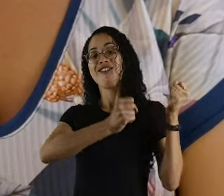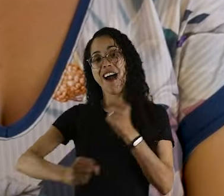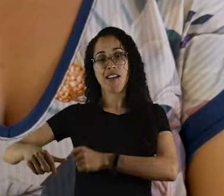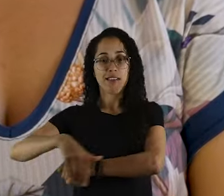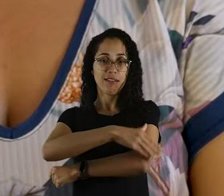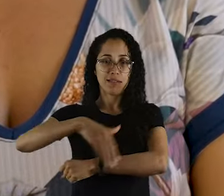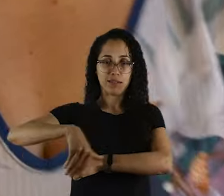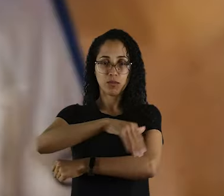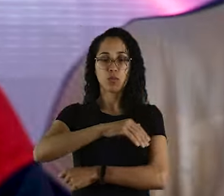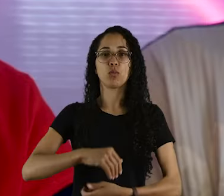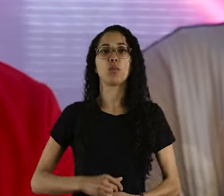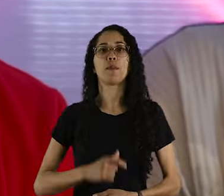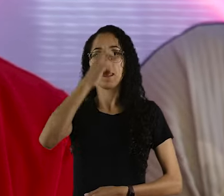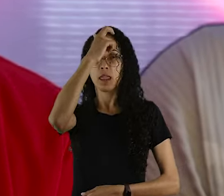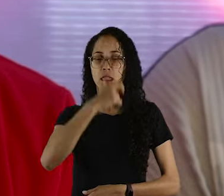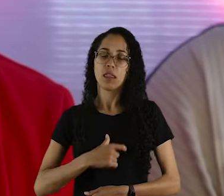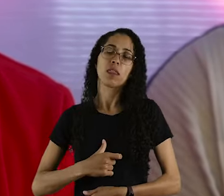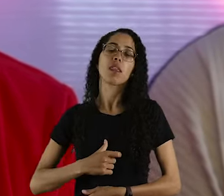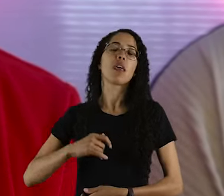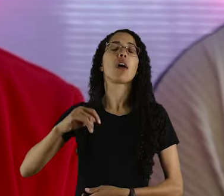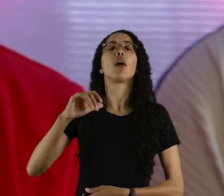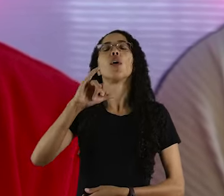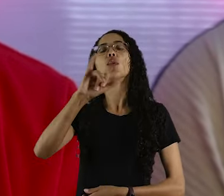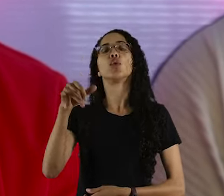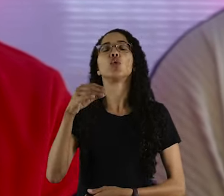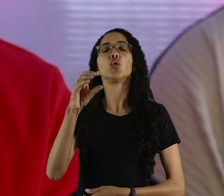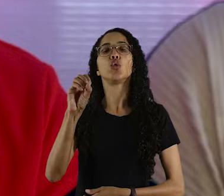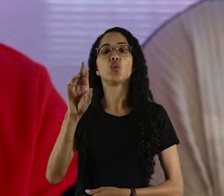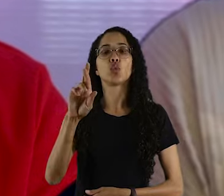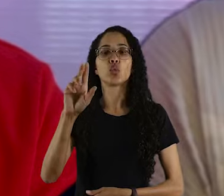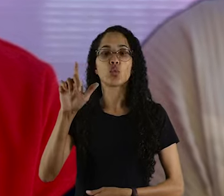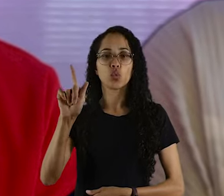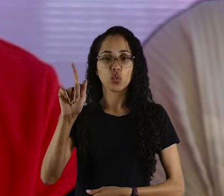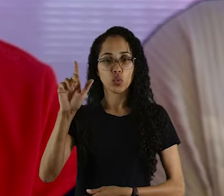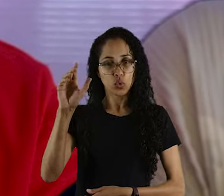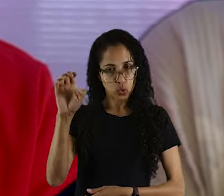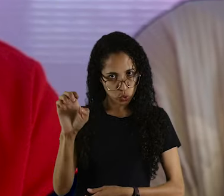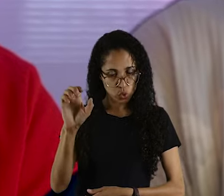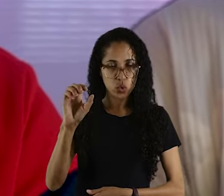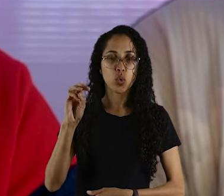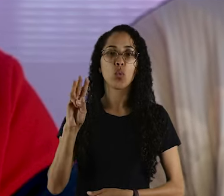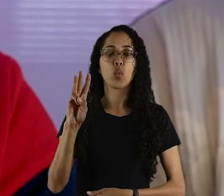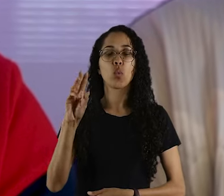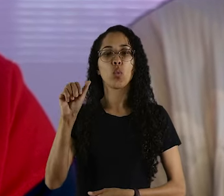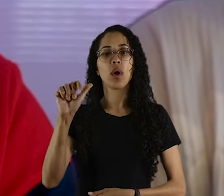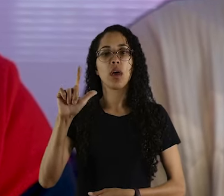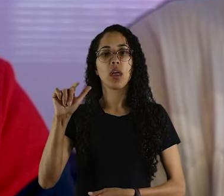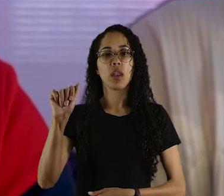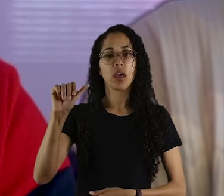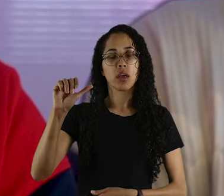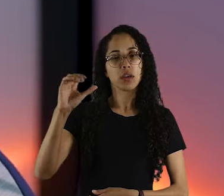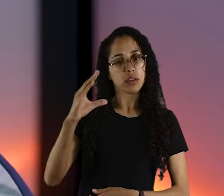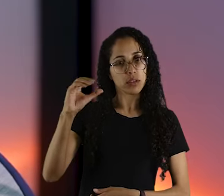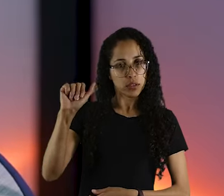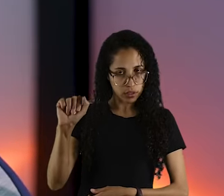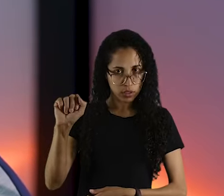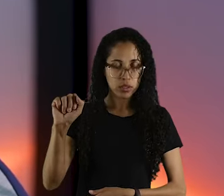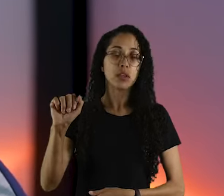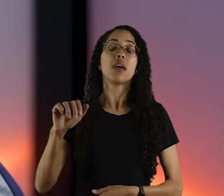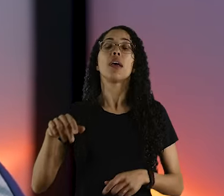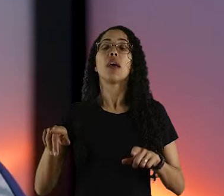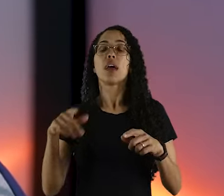Sim. Meu nome é Jorge Wallace, eu tenho 41 anos, sou gari, zelador da cidade. Eu me